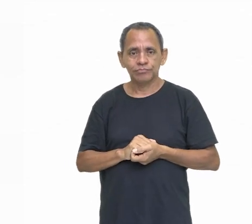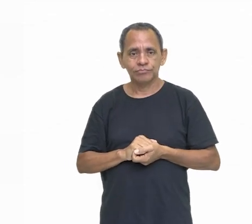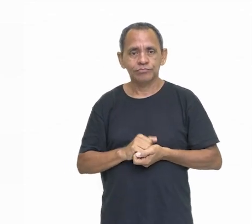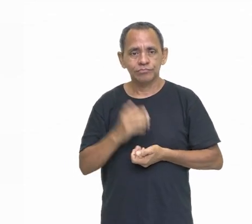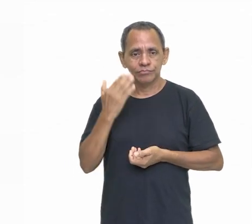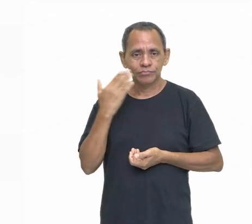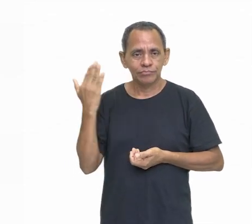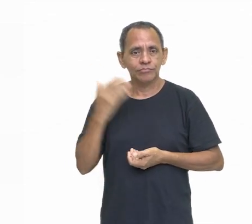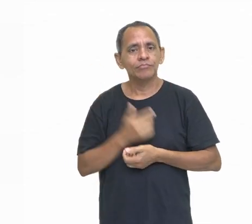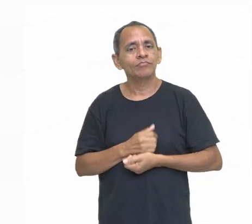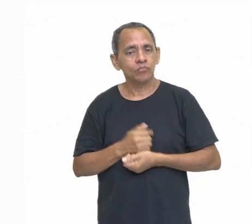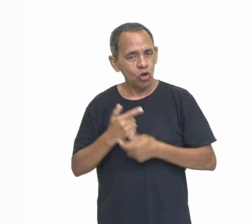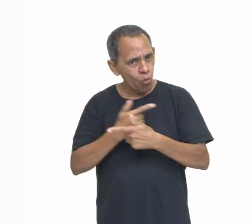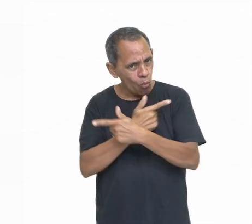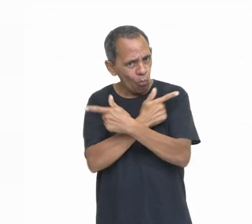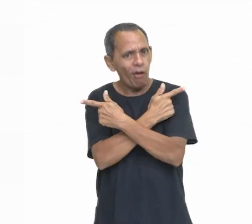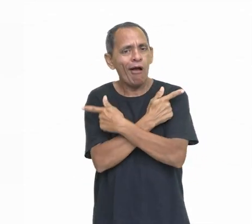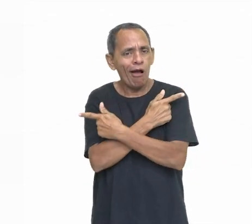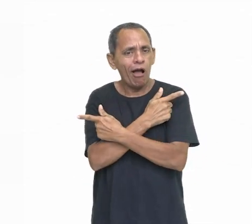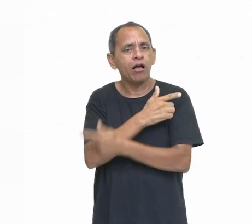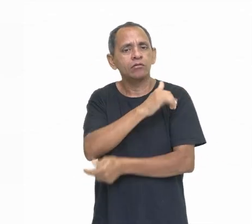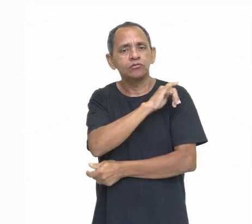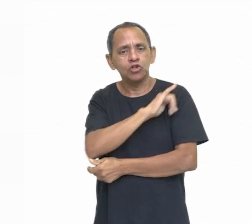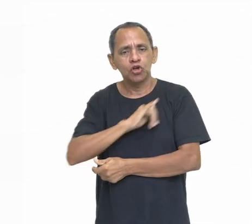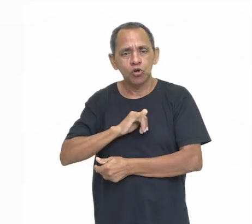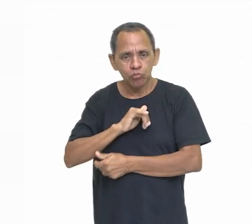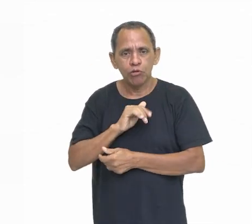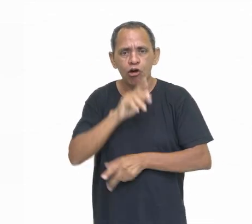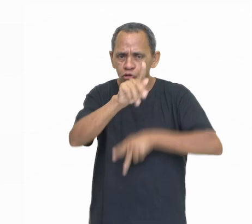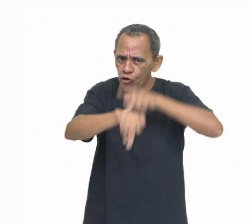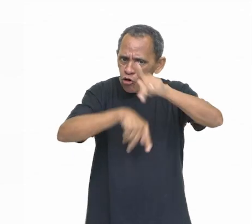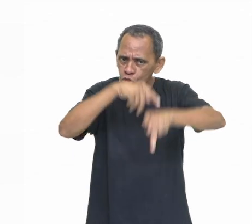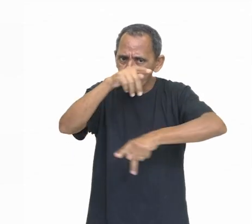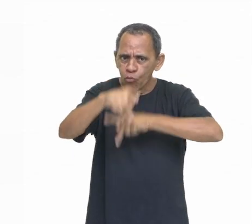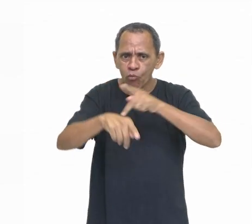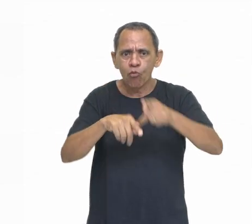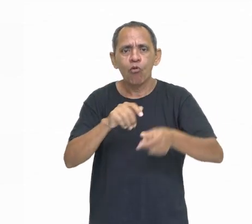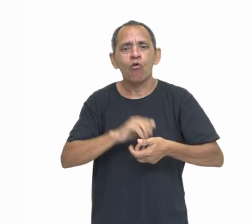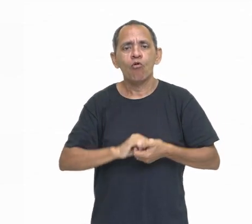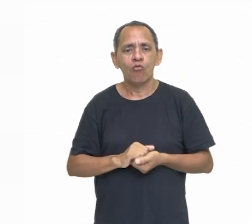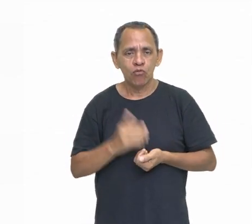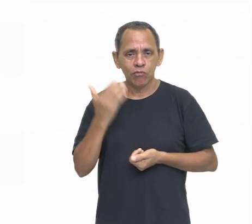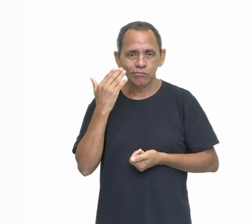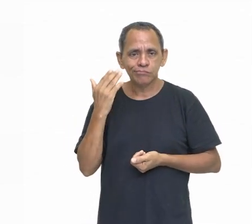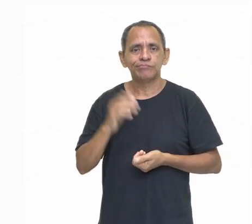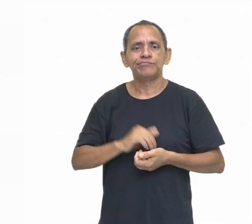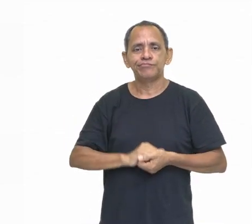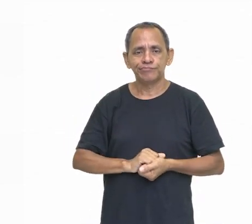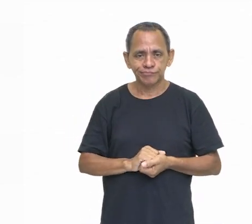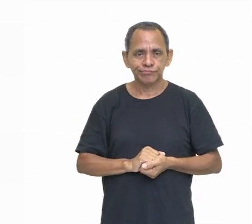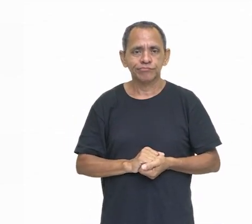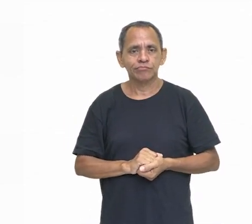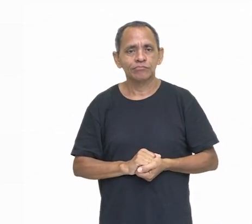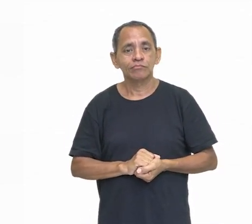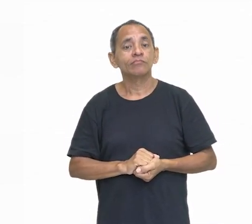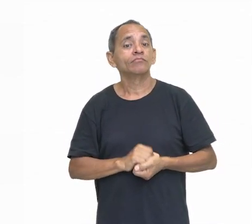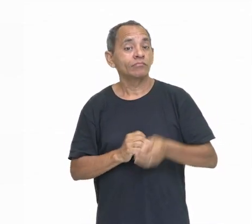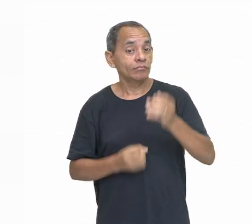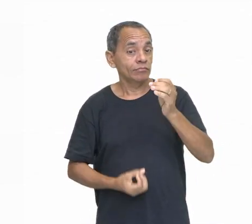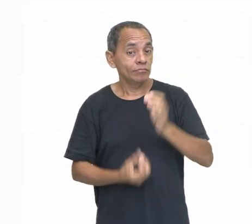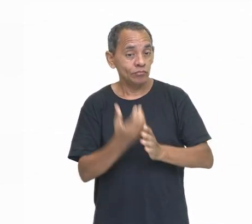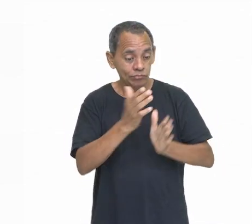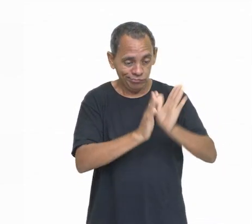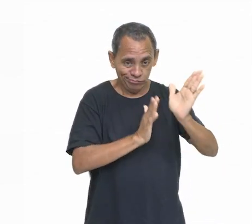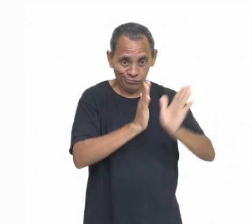O Império Maia, né, civilização mesoamericana fascinante que floresceu